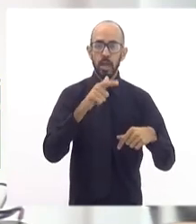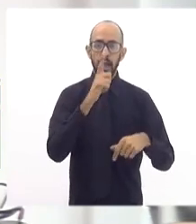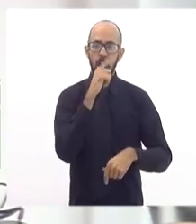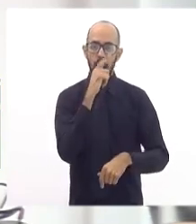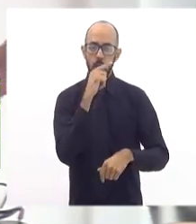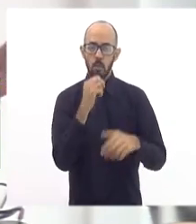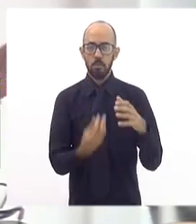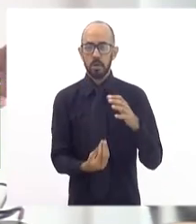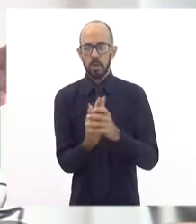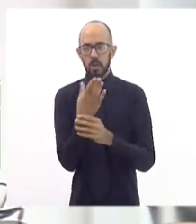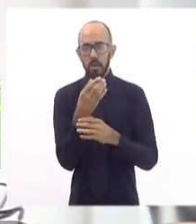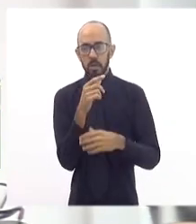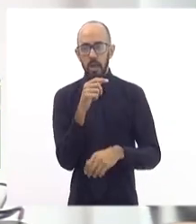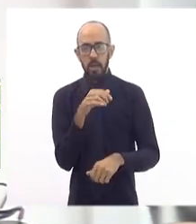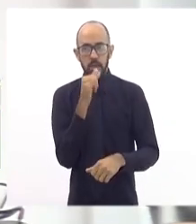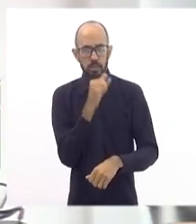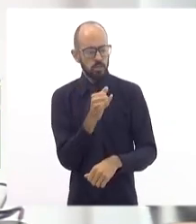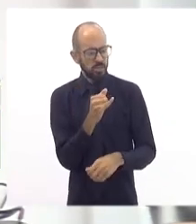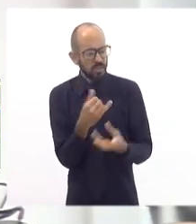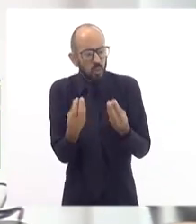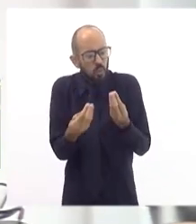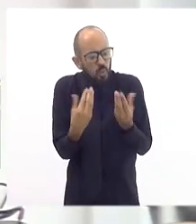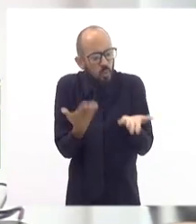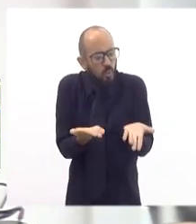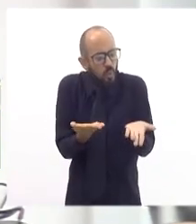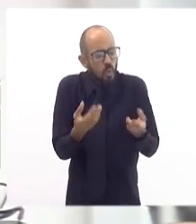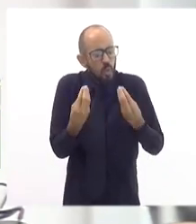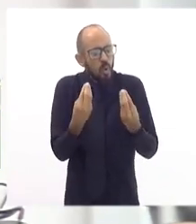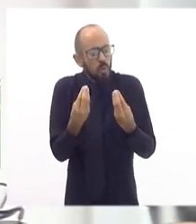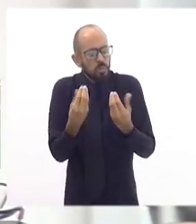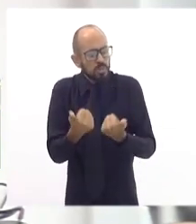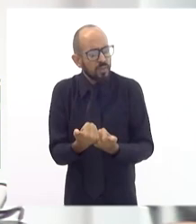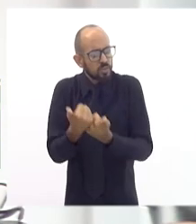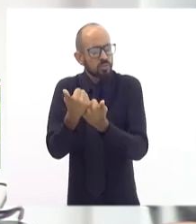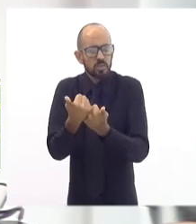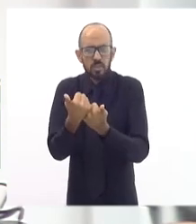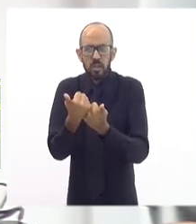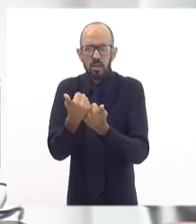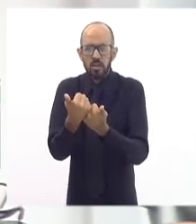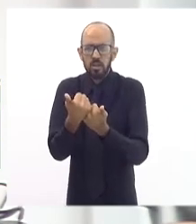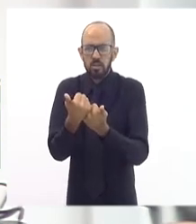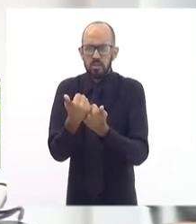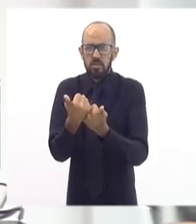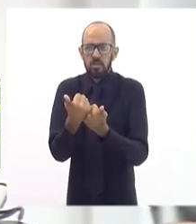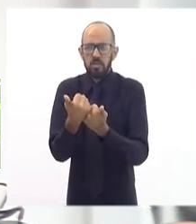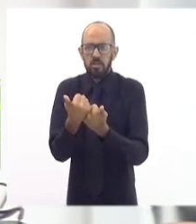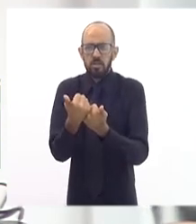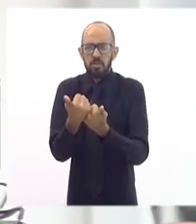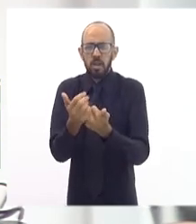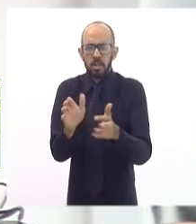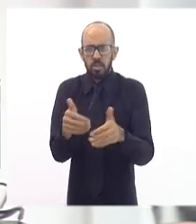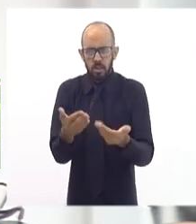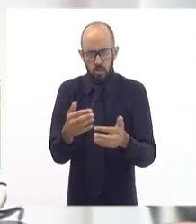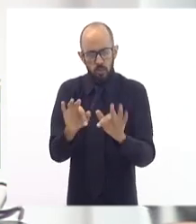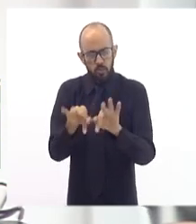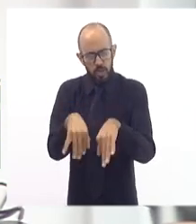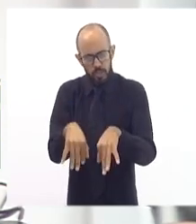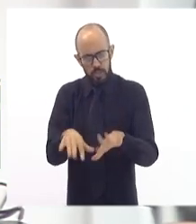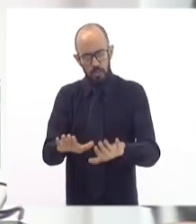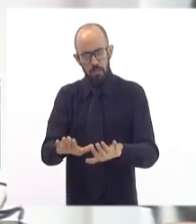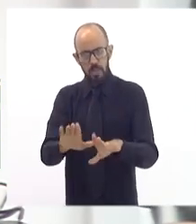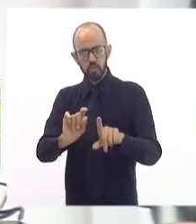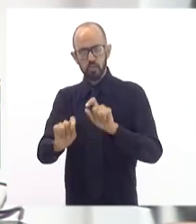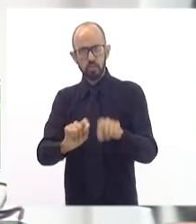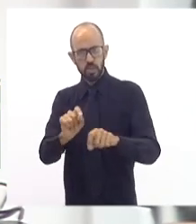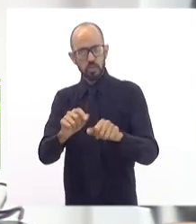energia ecom base de leve somente pode como é que esse sustenta é um Primor de contradição então eu tô aqui para já dentro do meu tempo para encerrar a gente